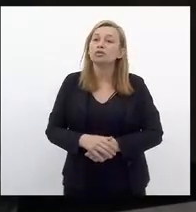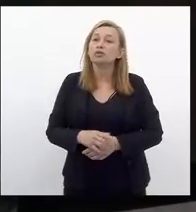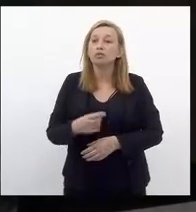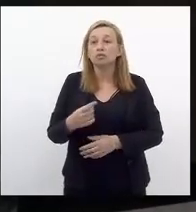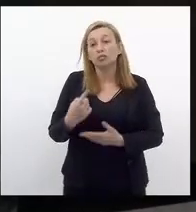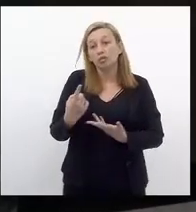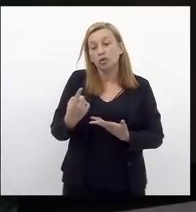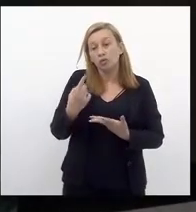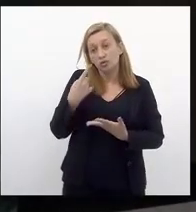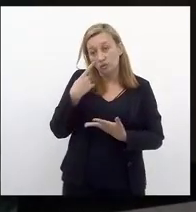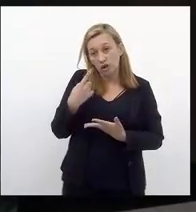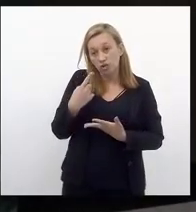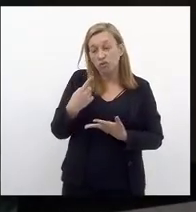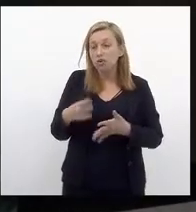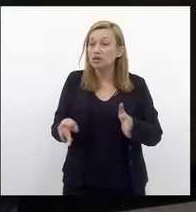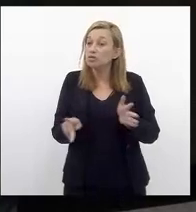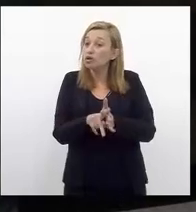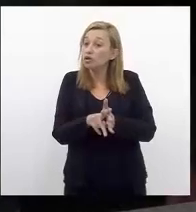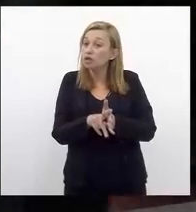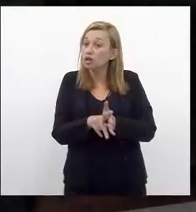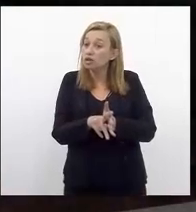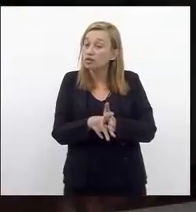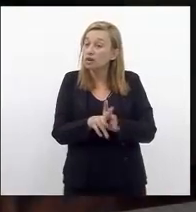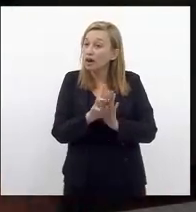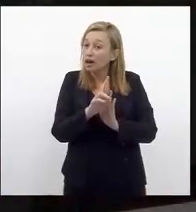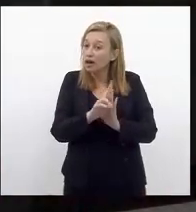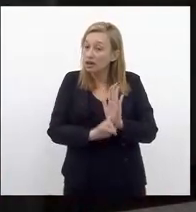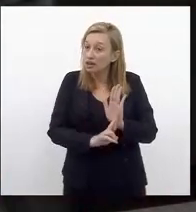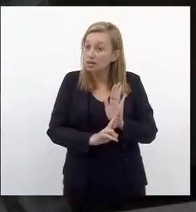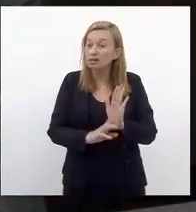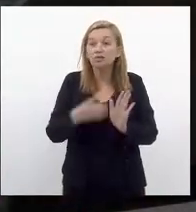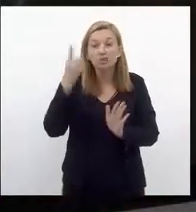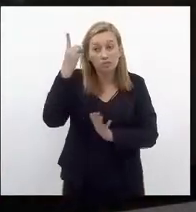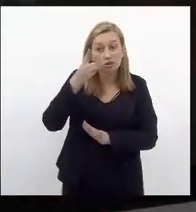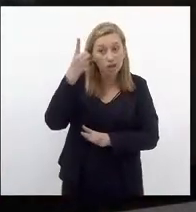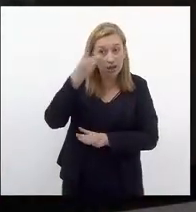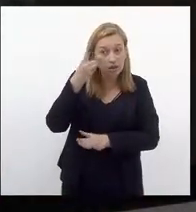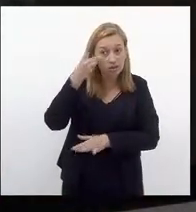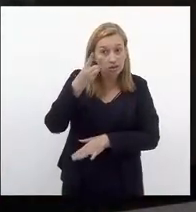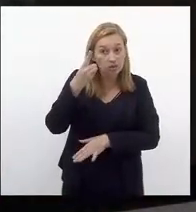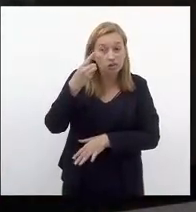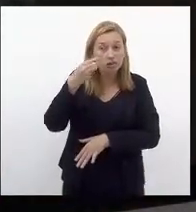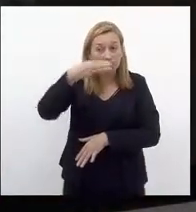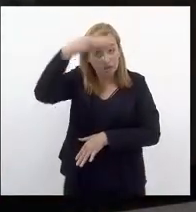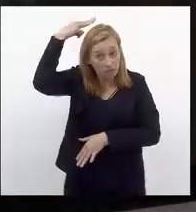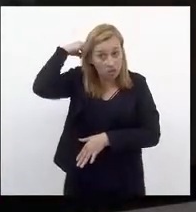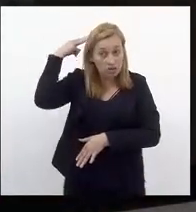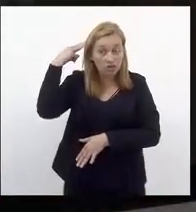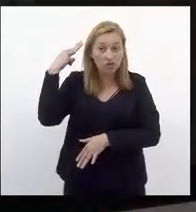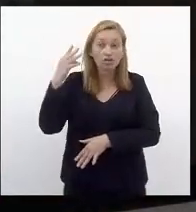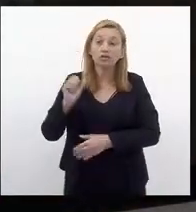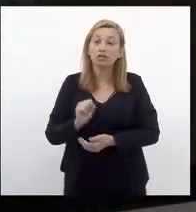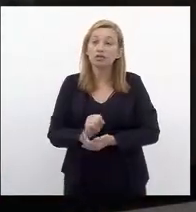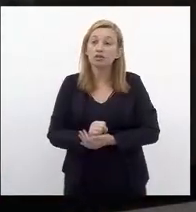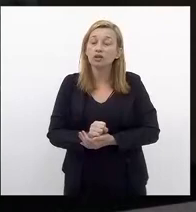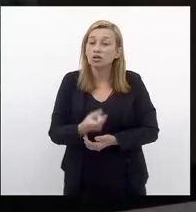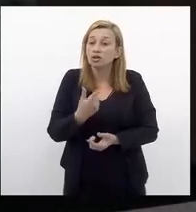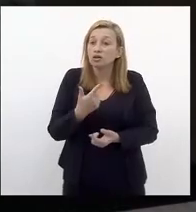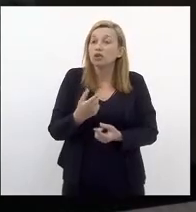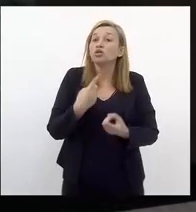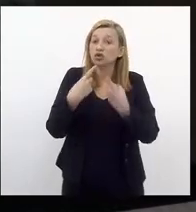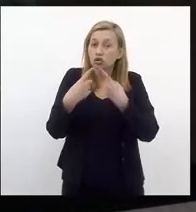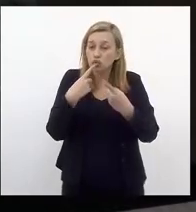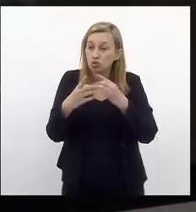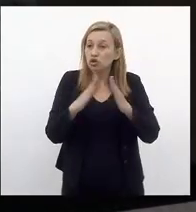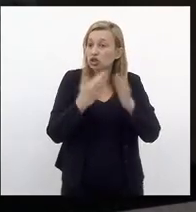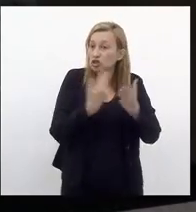lógica que lhe impõe esse projeto a redação do deputado Márcio Pacheco defile é muito não que se discutiu no